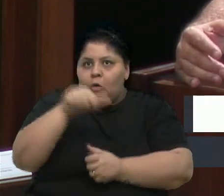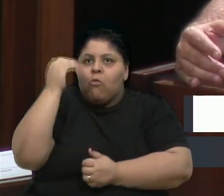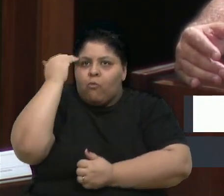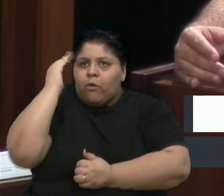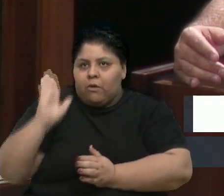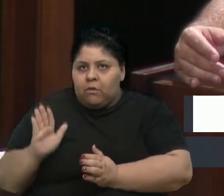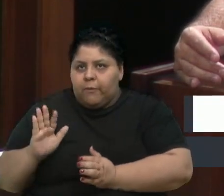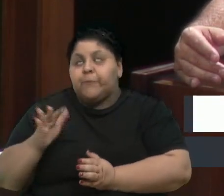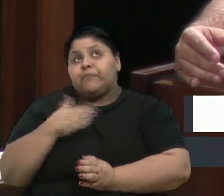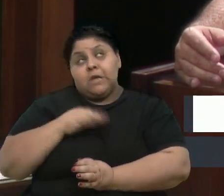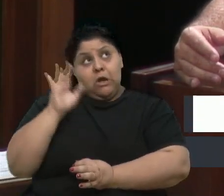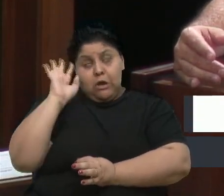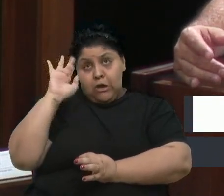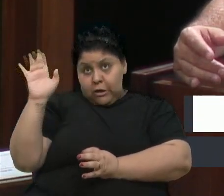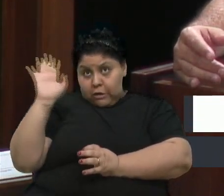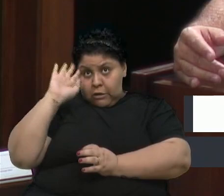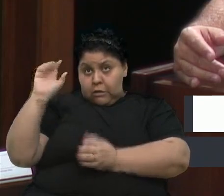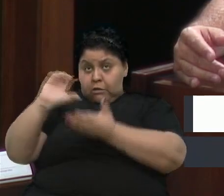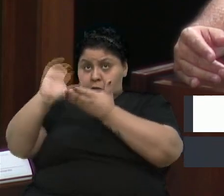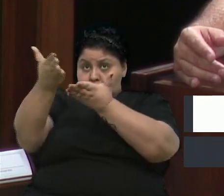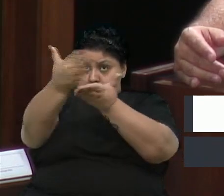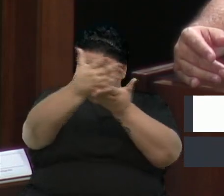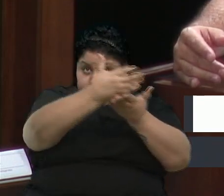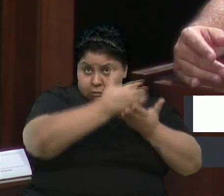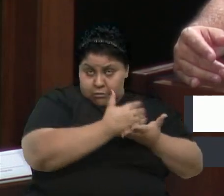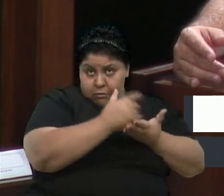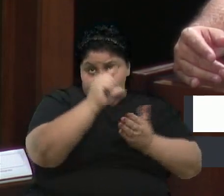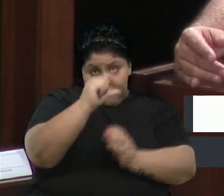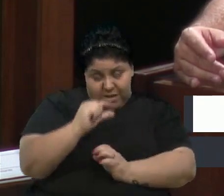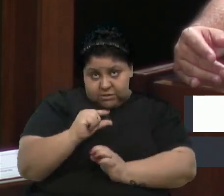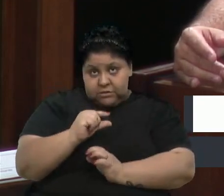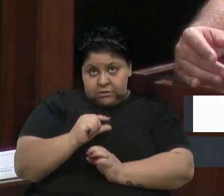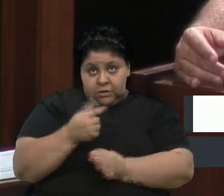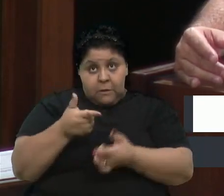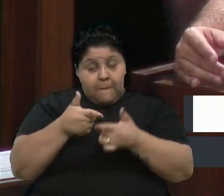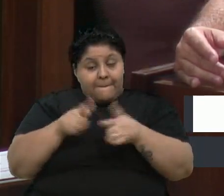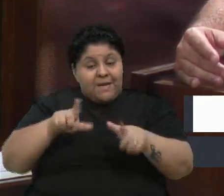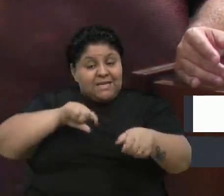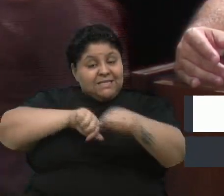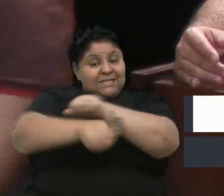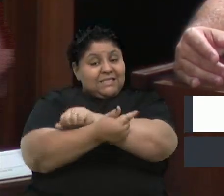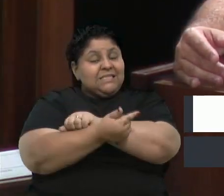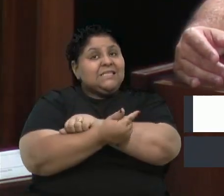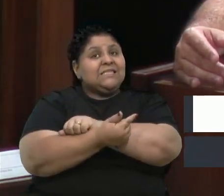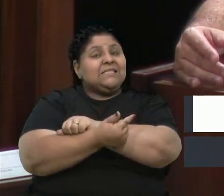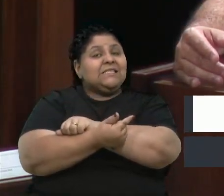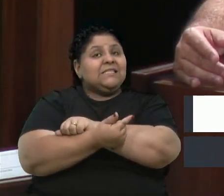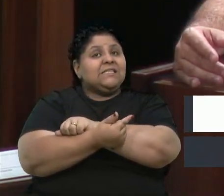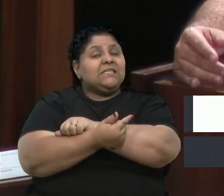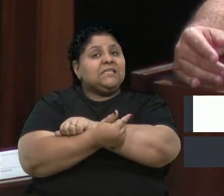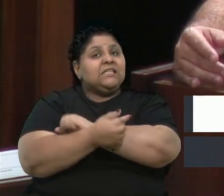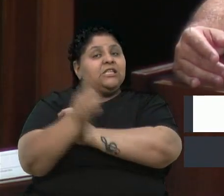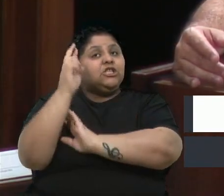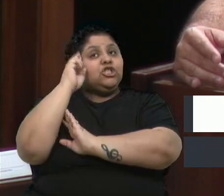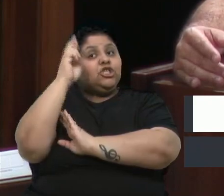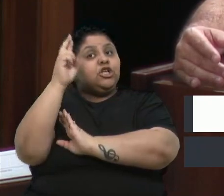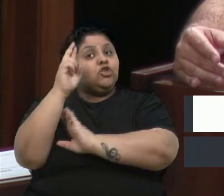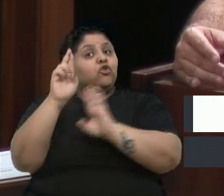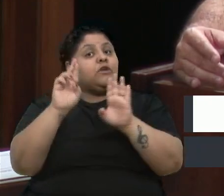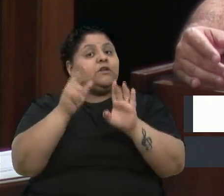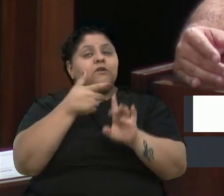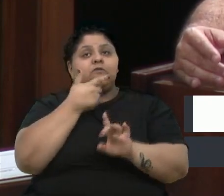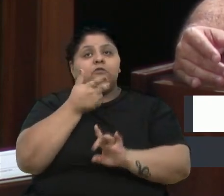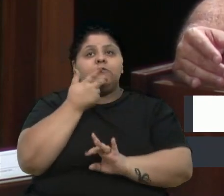imagino que a arrecadação de Jaquirana seja baixa, mas eles investiram e o diretor das escolas ali me disseram o seguinte: